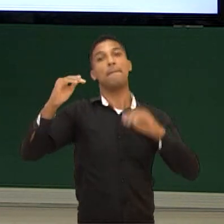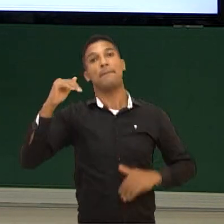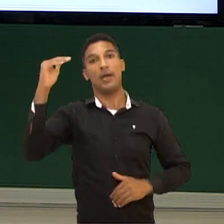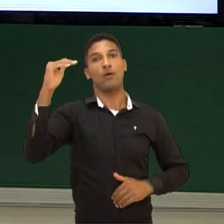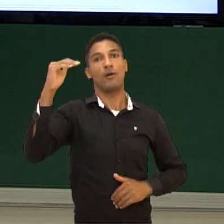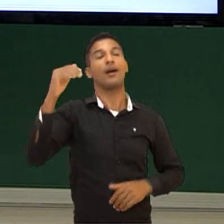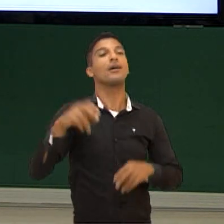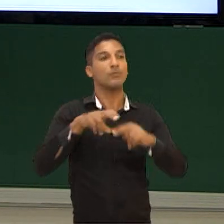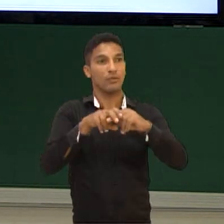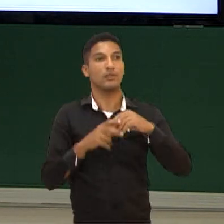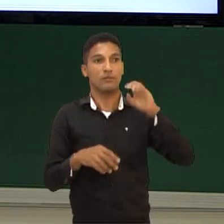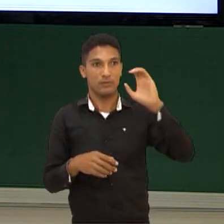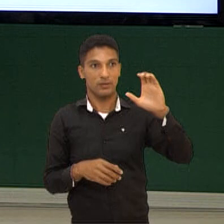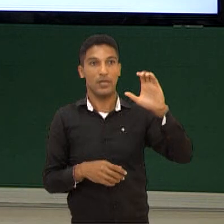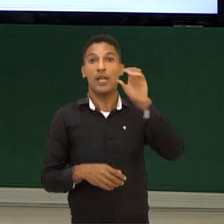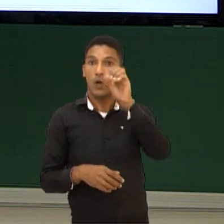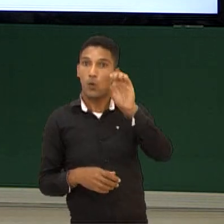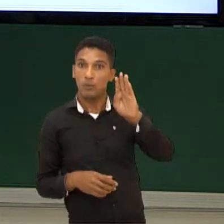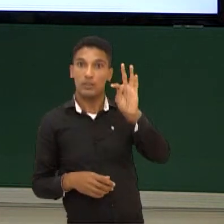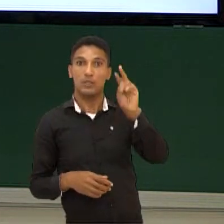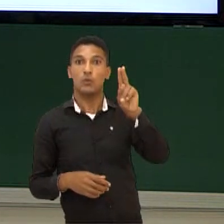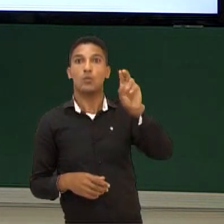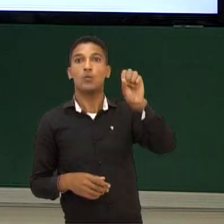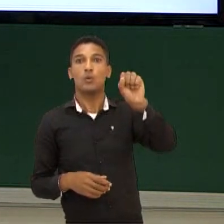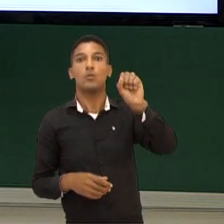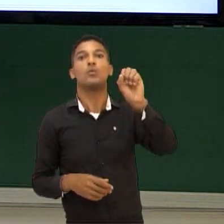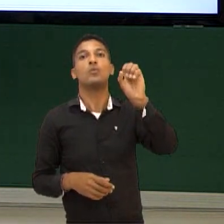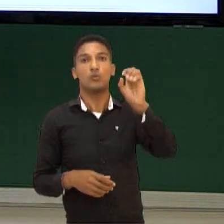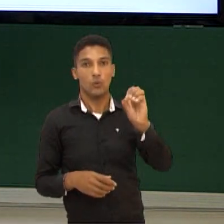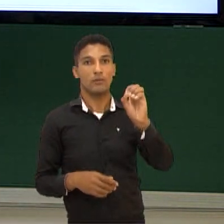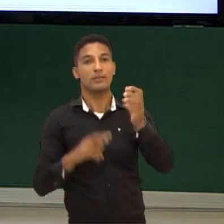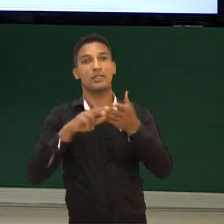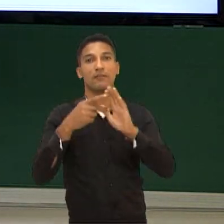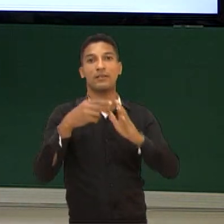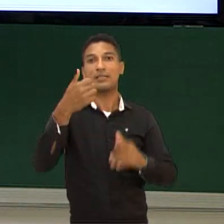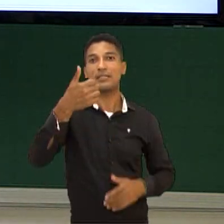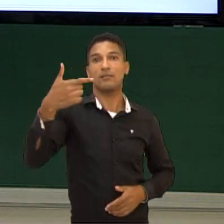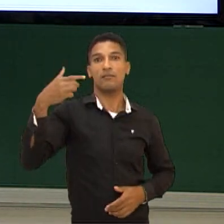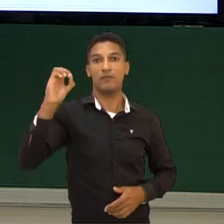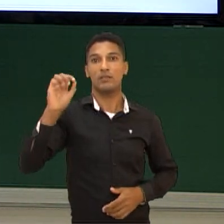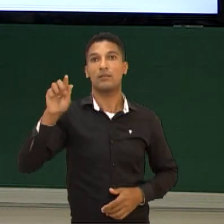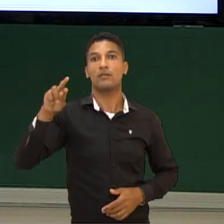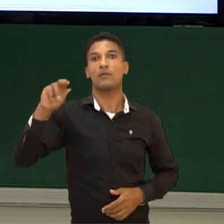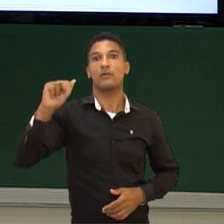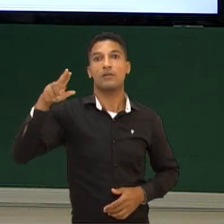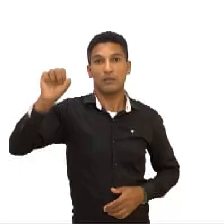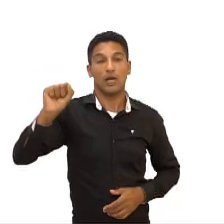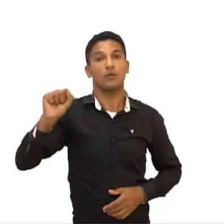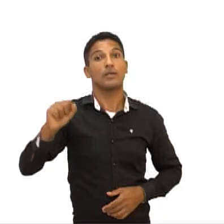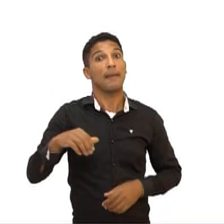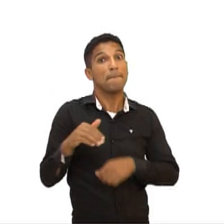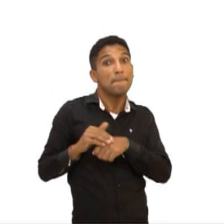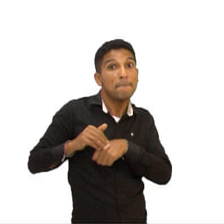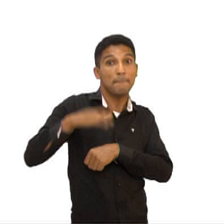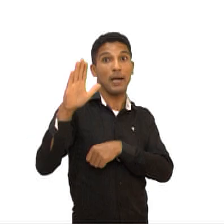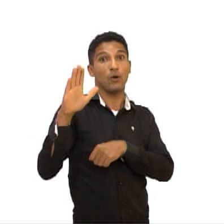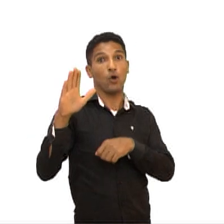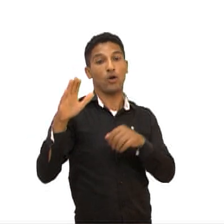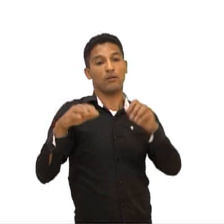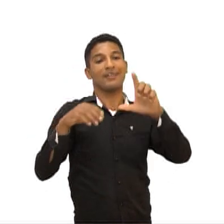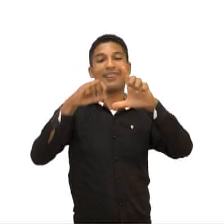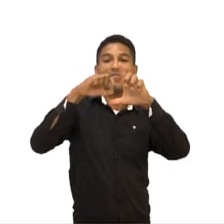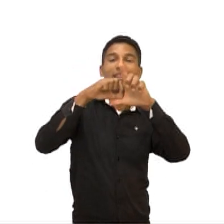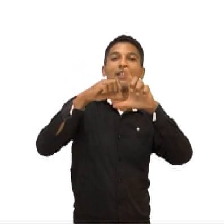correta. Por quê? Ele é obtuso e mede 120 graus. Agora, mais um quiz para